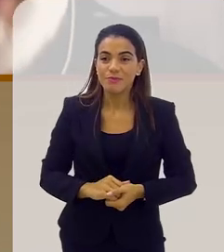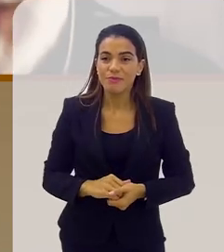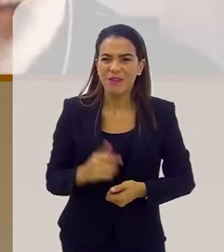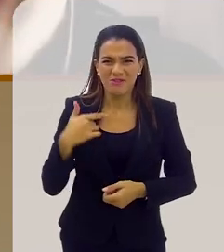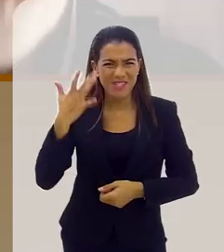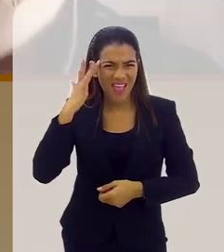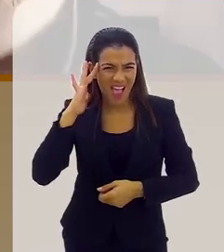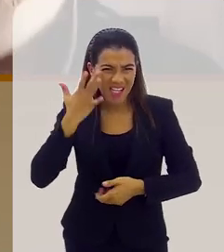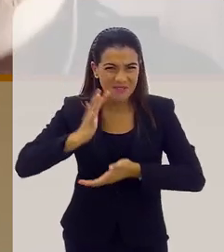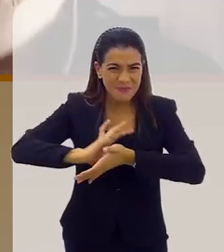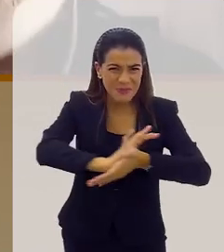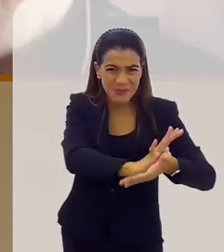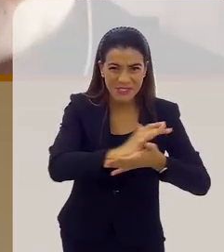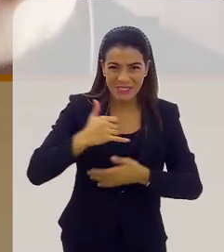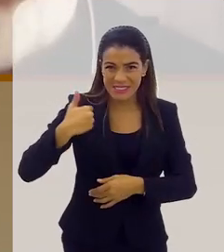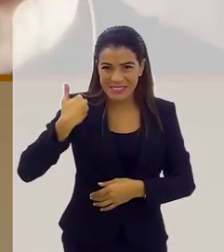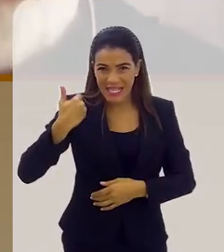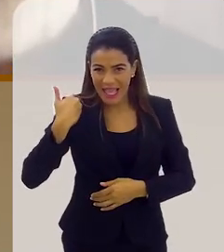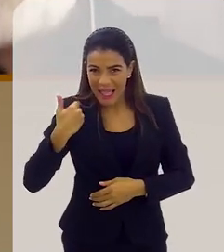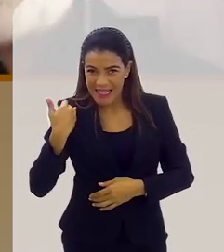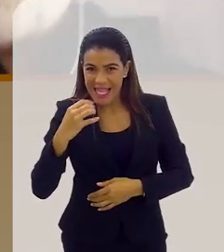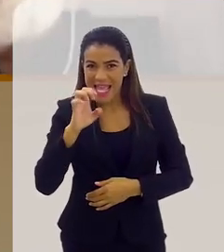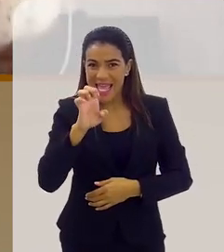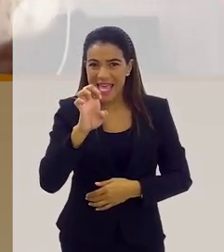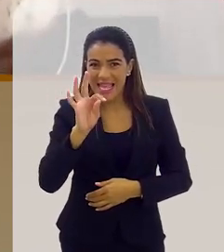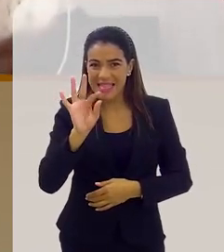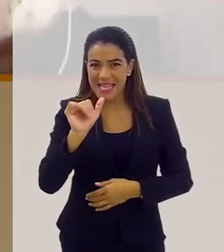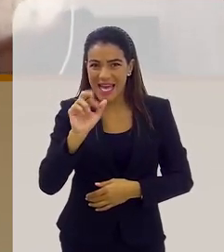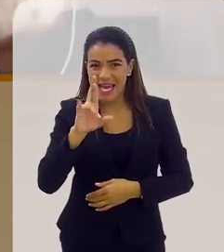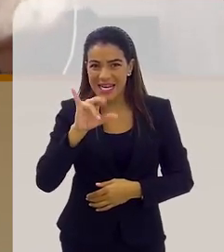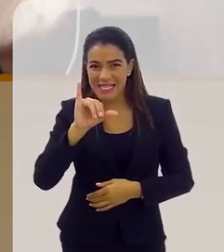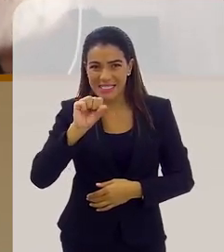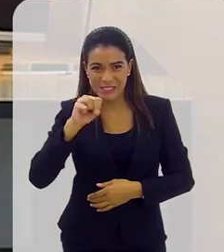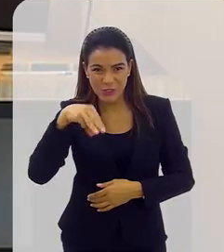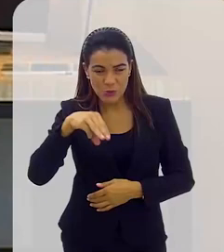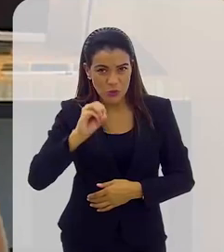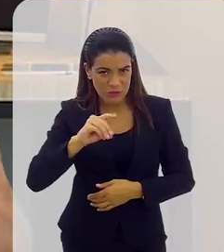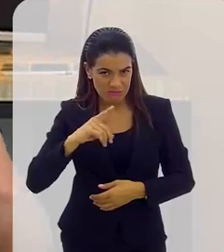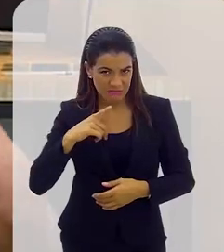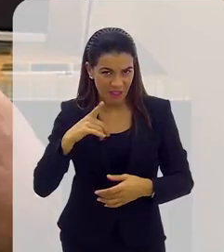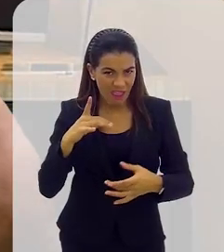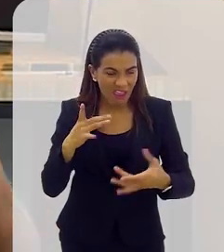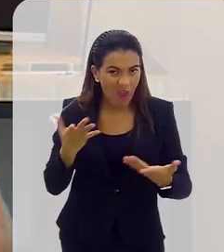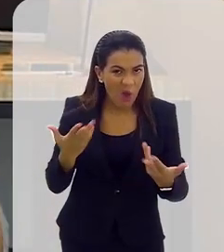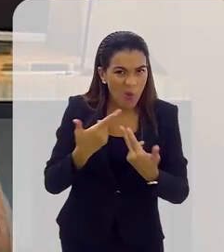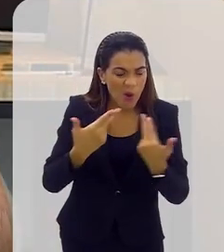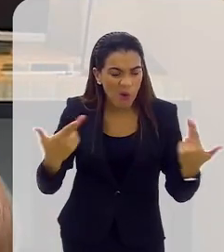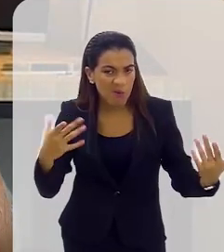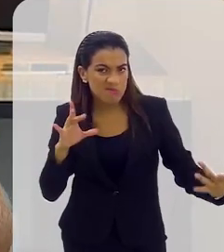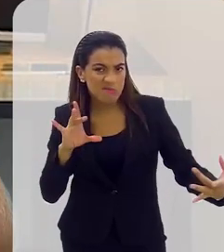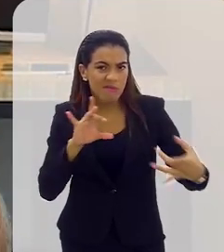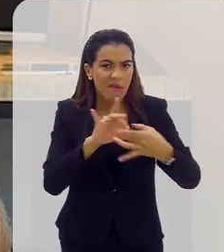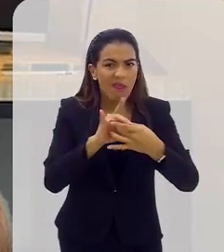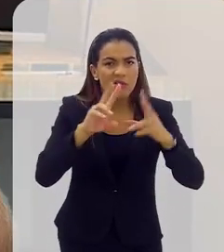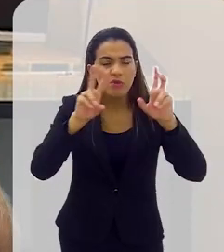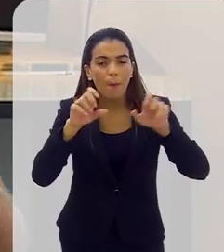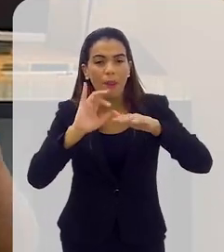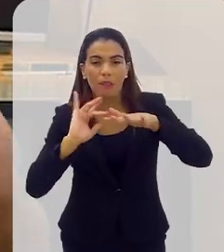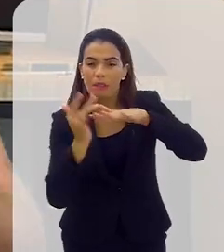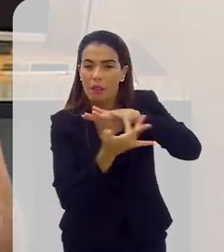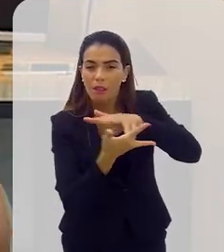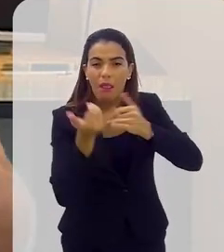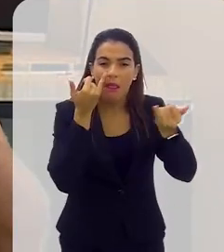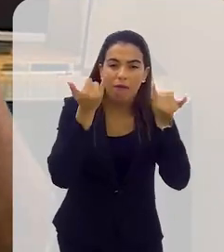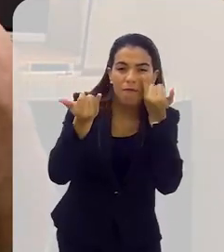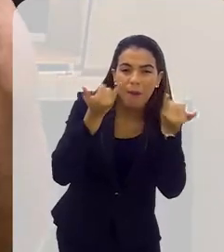como é o caso Você de. acha que essa questão do etarismo aí tem alguma coisa a ver com a conexão dessa geração aí com